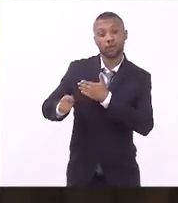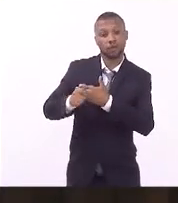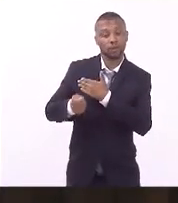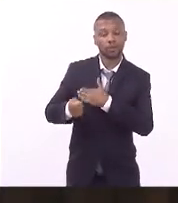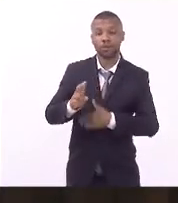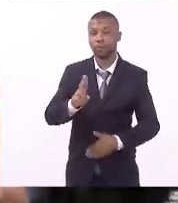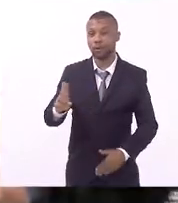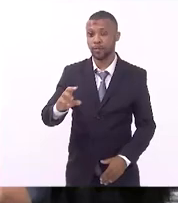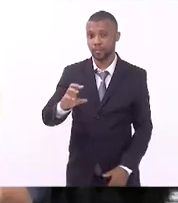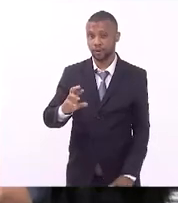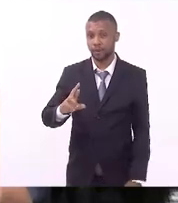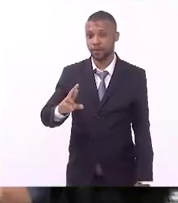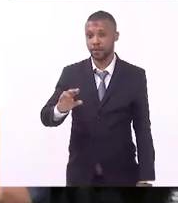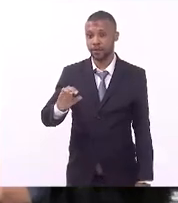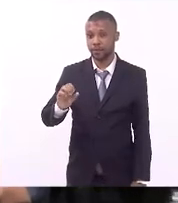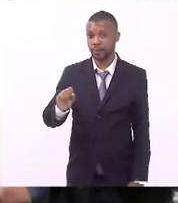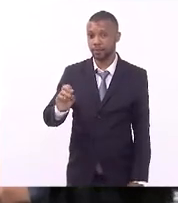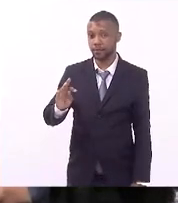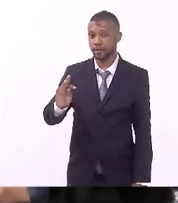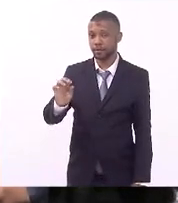Serra.